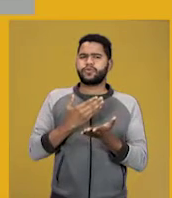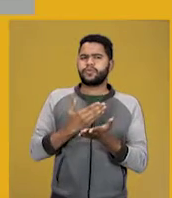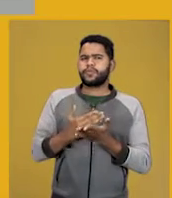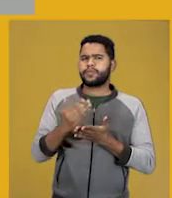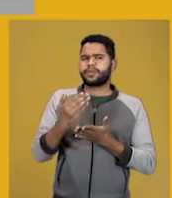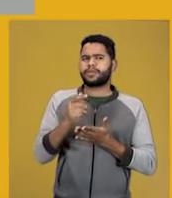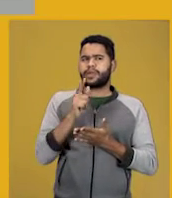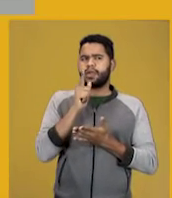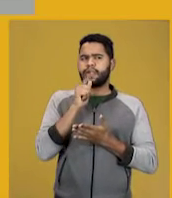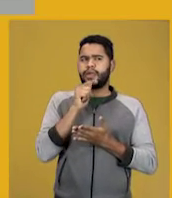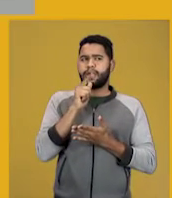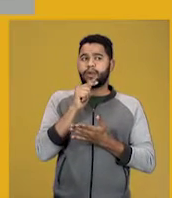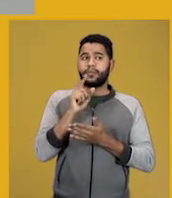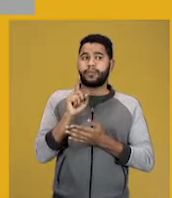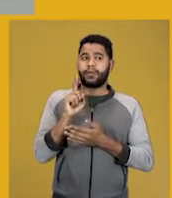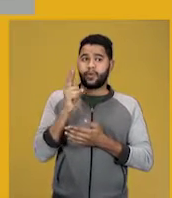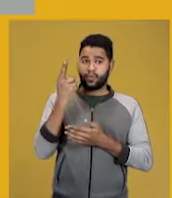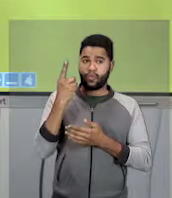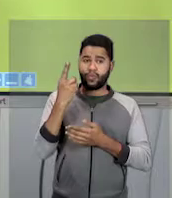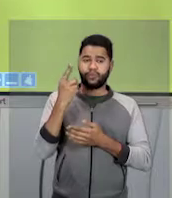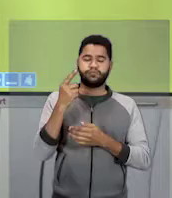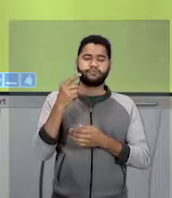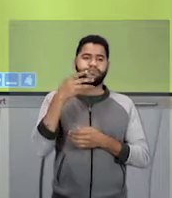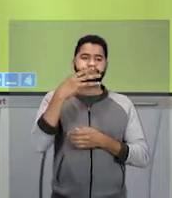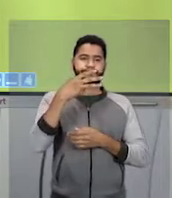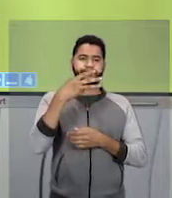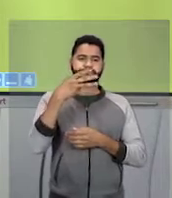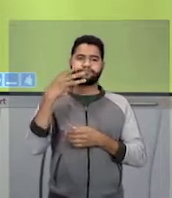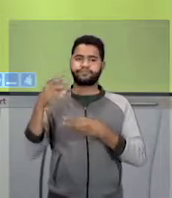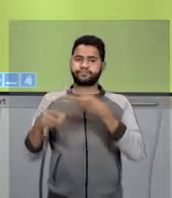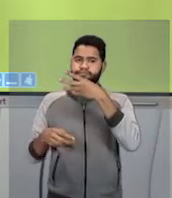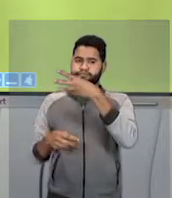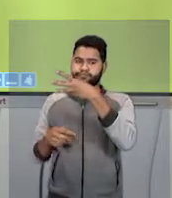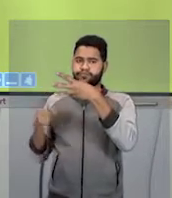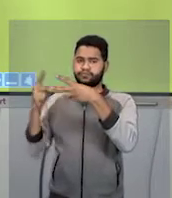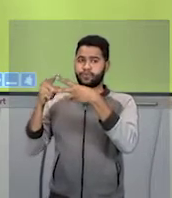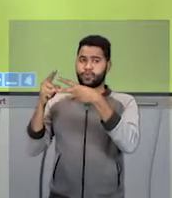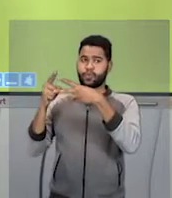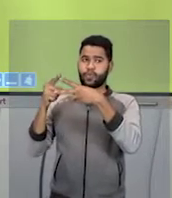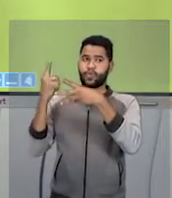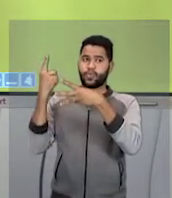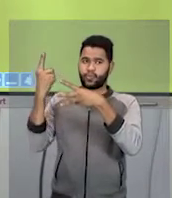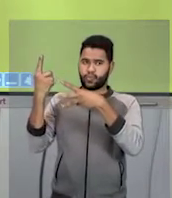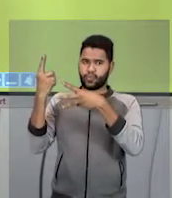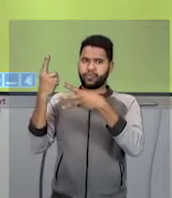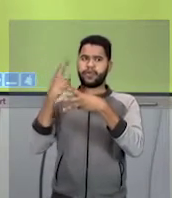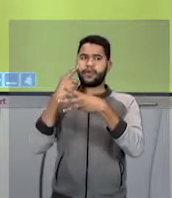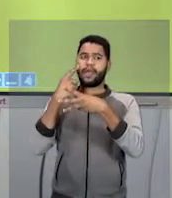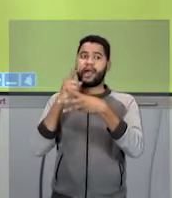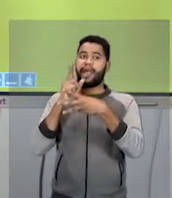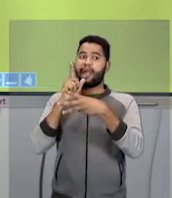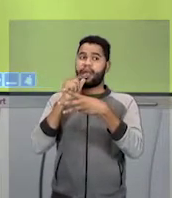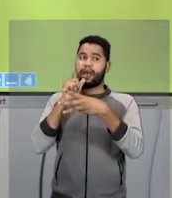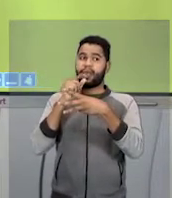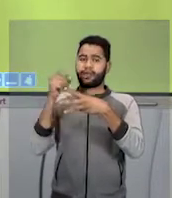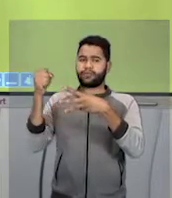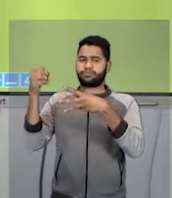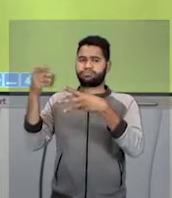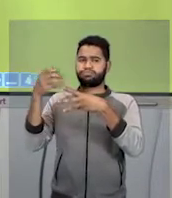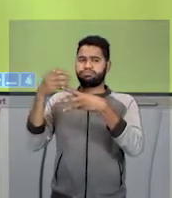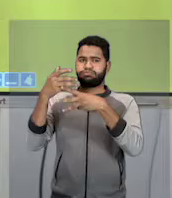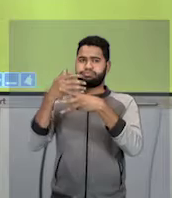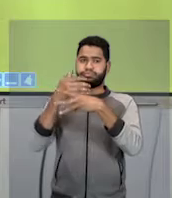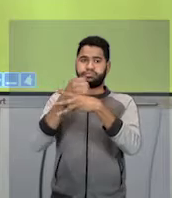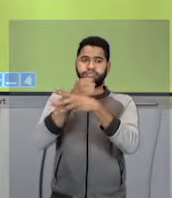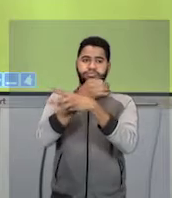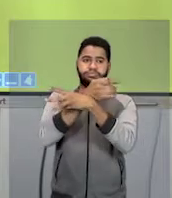jogando água pela número 1, vamos tentar imaginar que aquele reservatório está cheio de água, correto? A água entra ao mesmo tempo que a